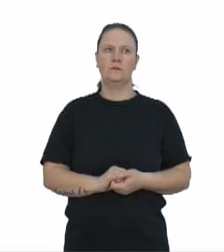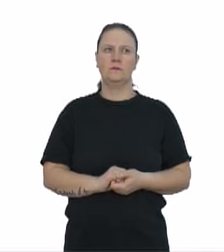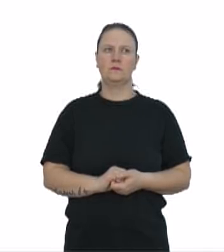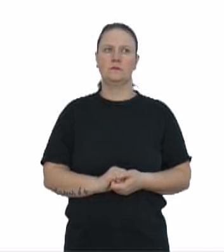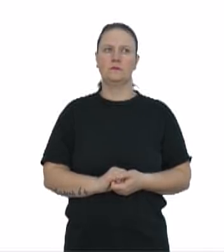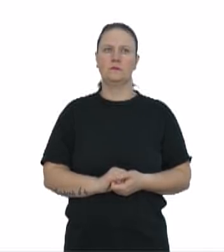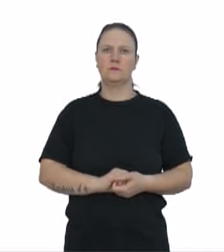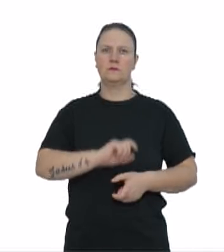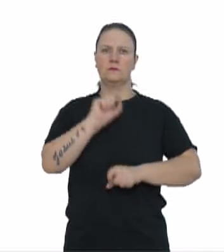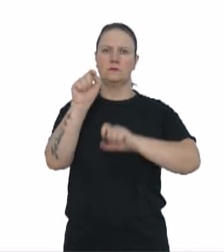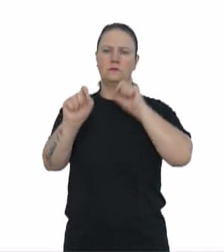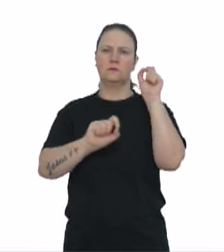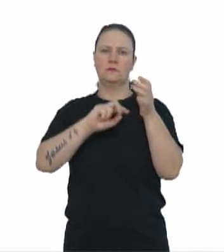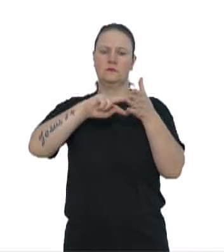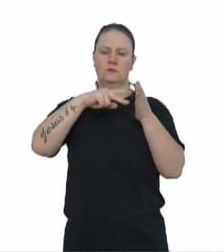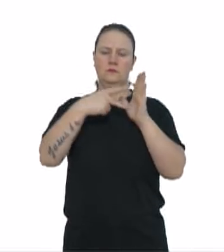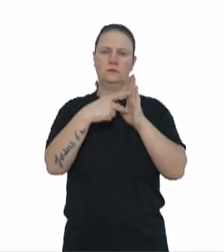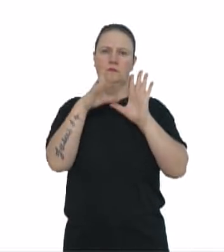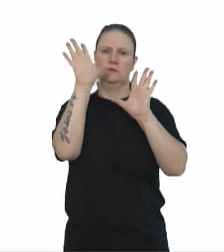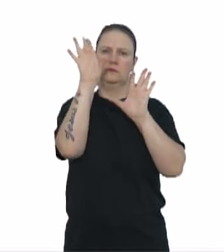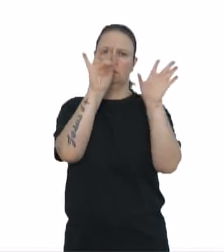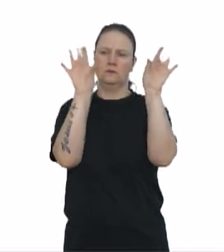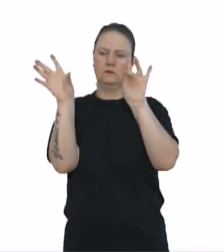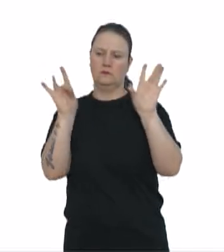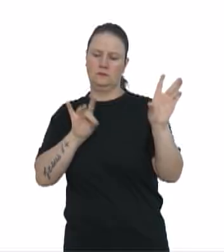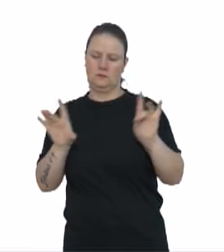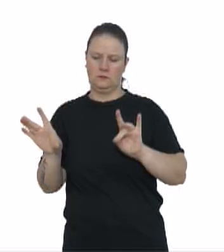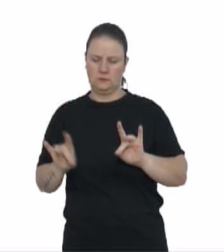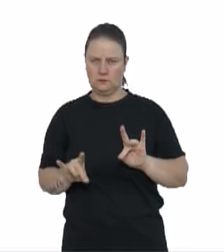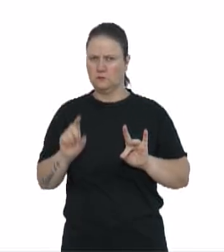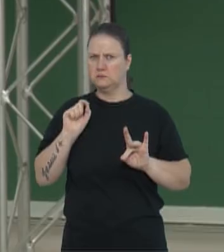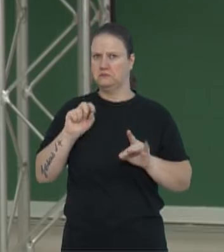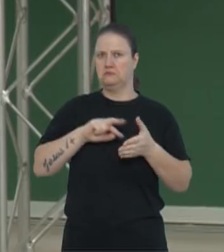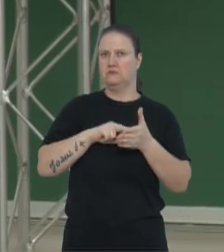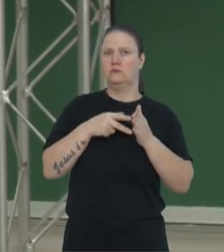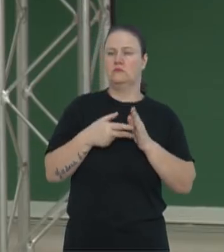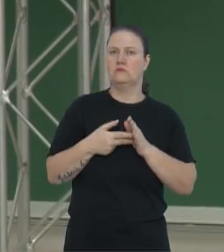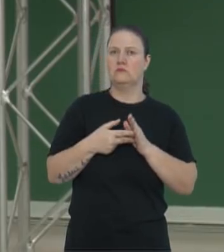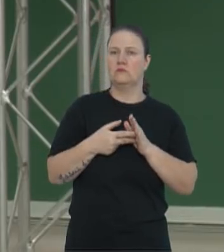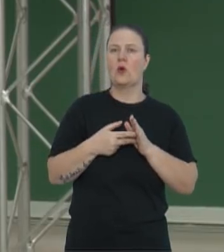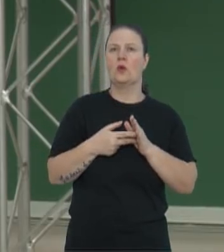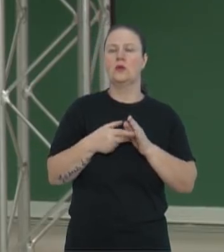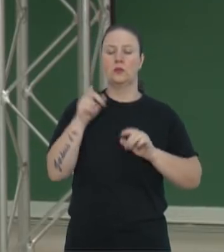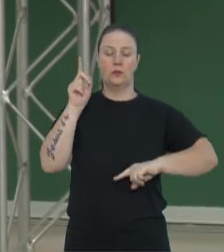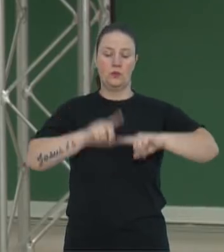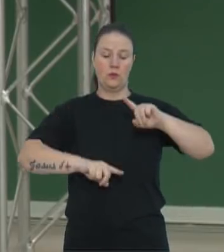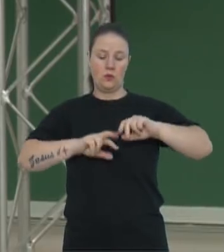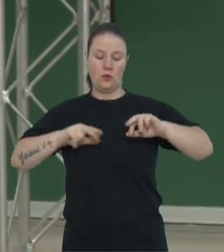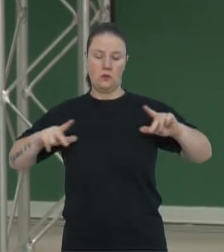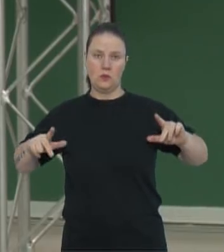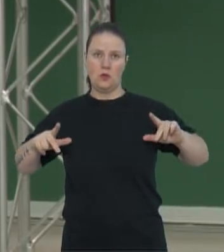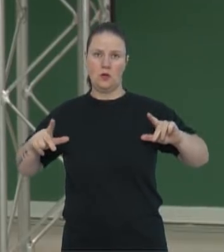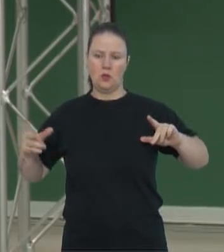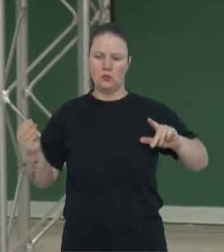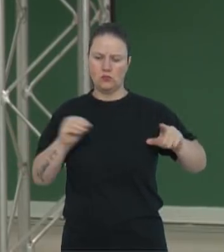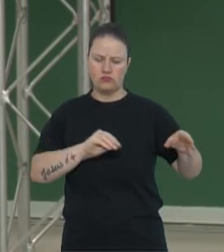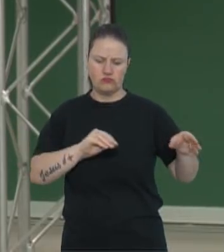Então, o que é essa colagem tridimensional? Colagem é a união, né, de objetos diferentes,